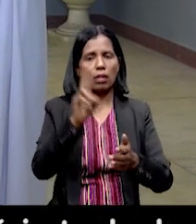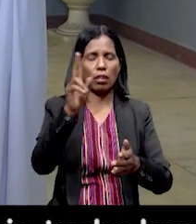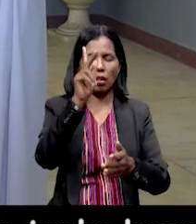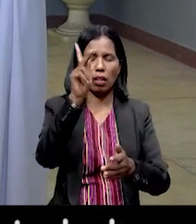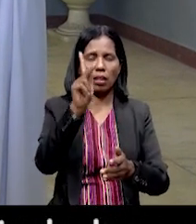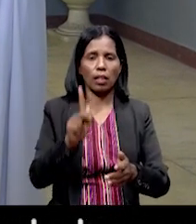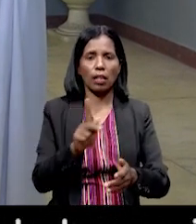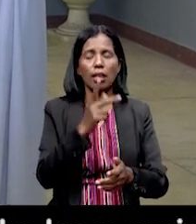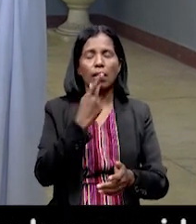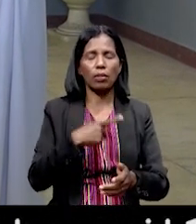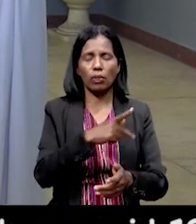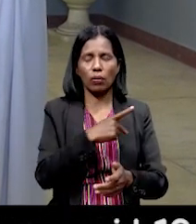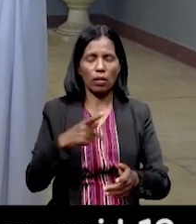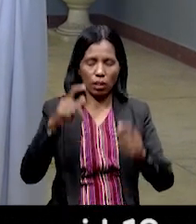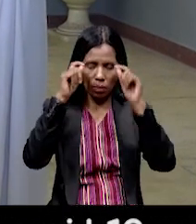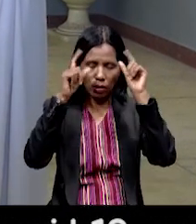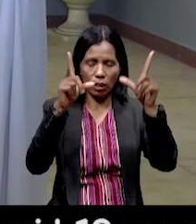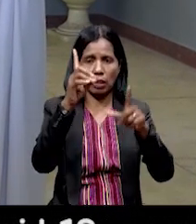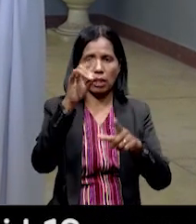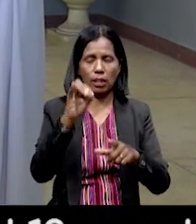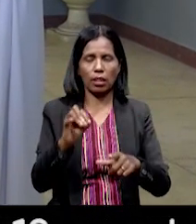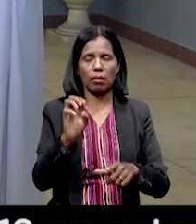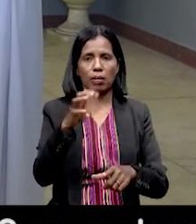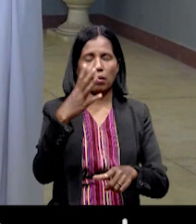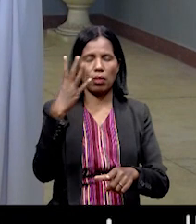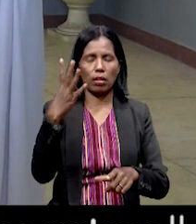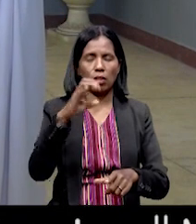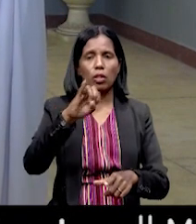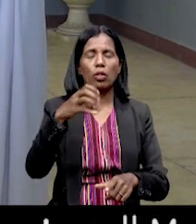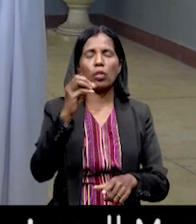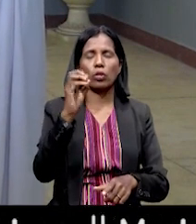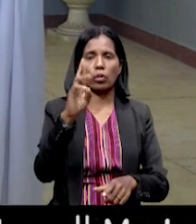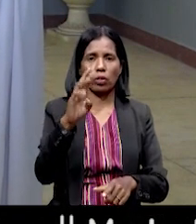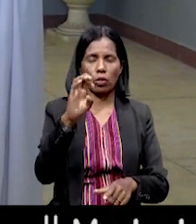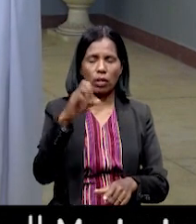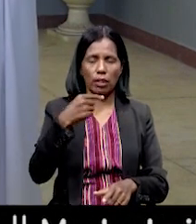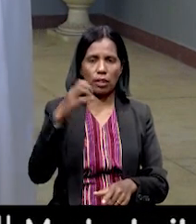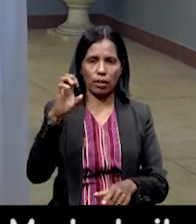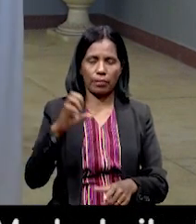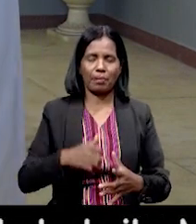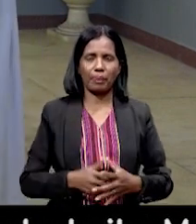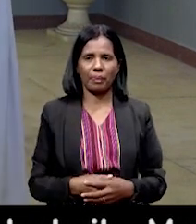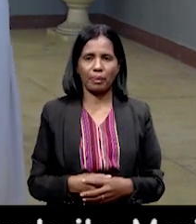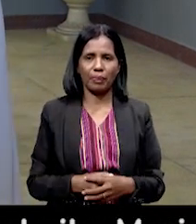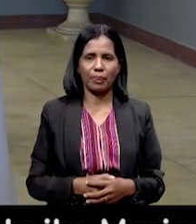Dia aos 14 de dezembro de 2021, Jorge Manuel de Araújo Serrano, conselheiro.